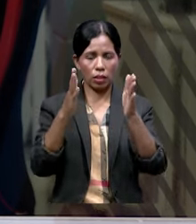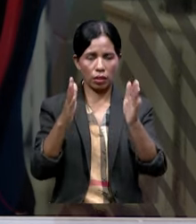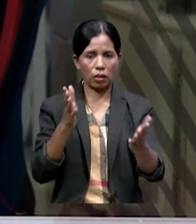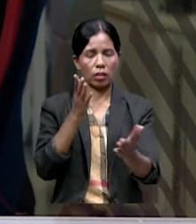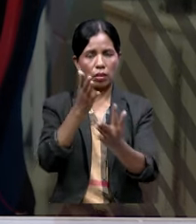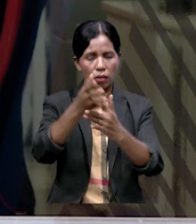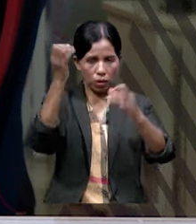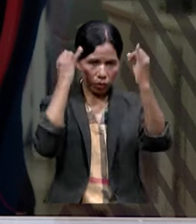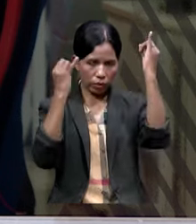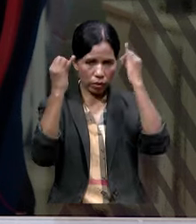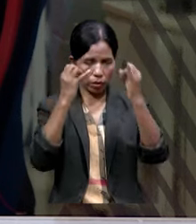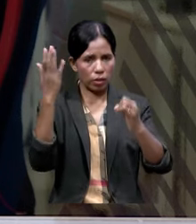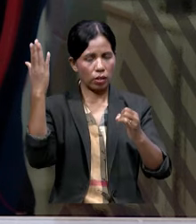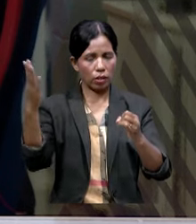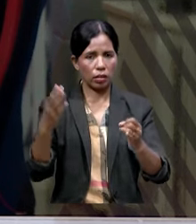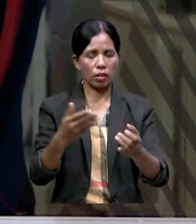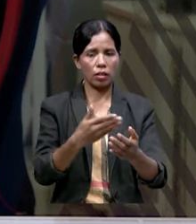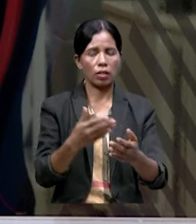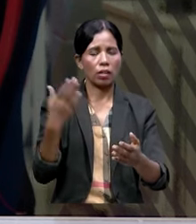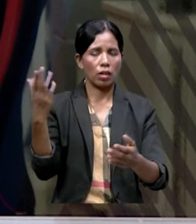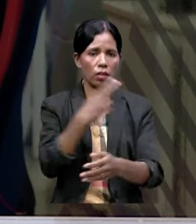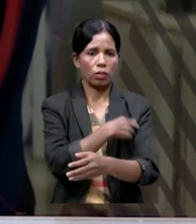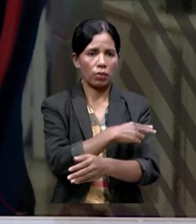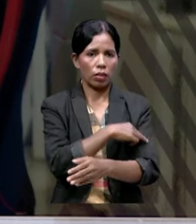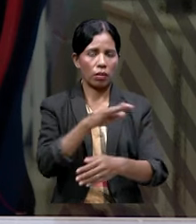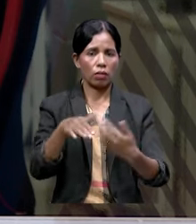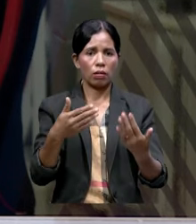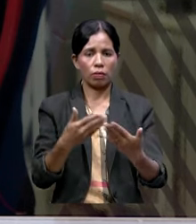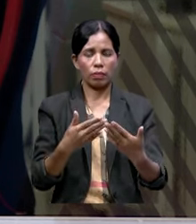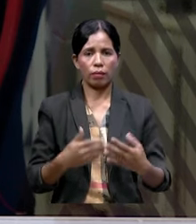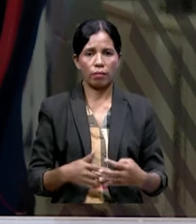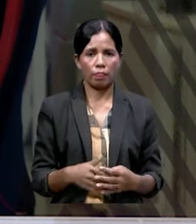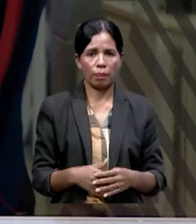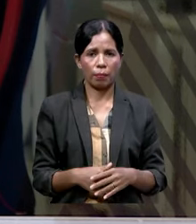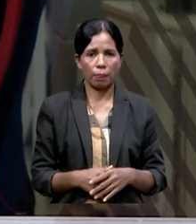acesso à informação e a facilidade saúde será.